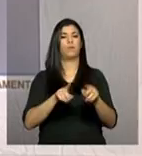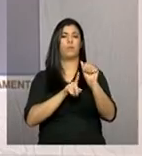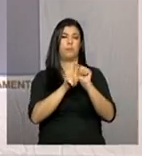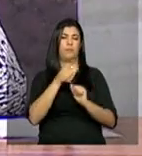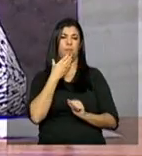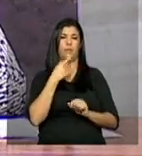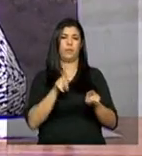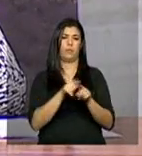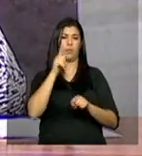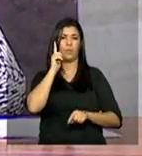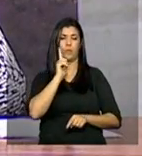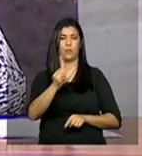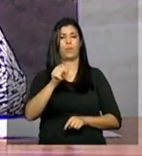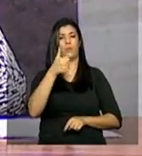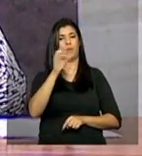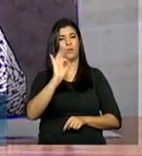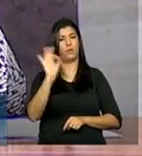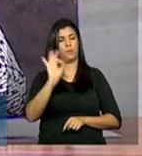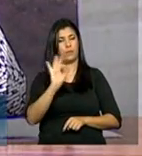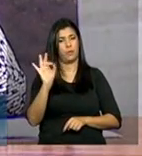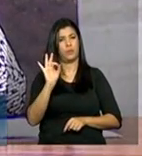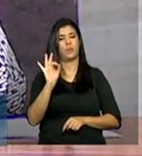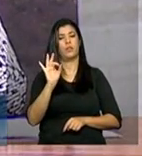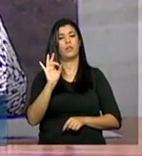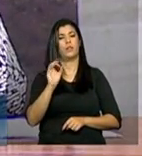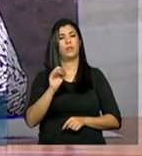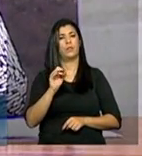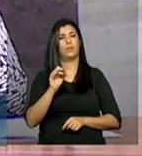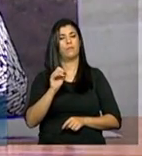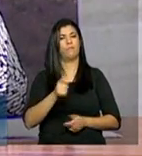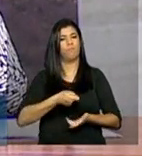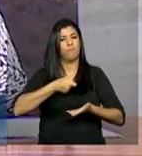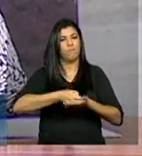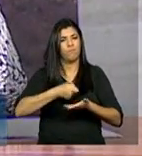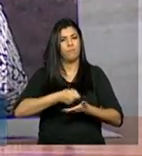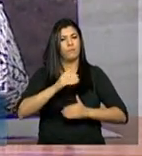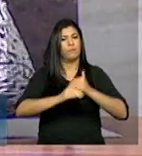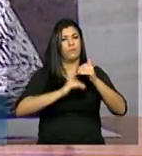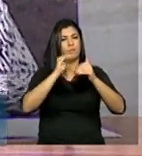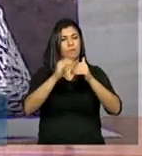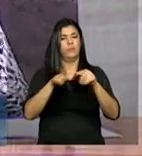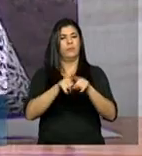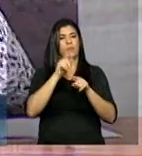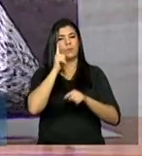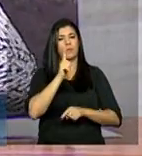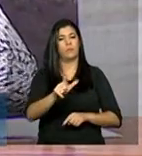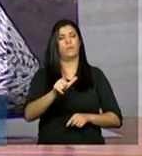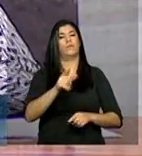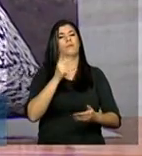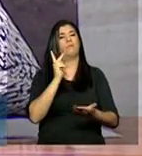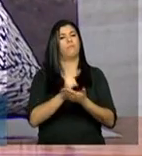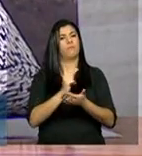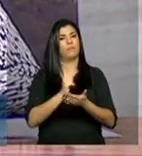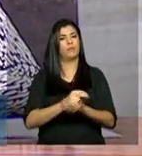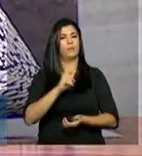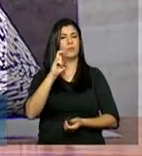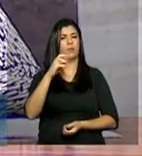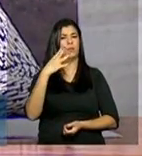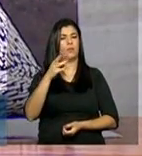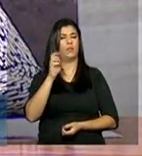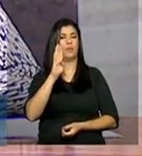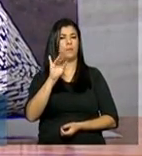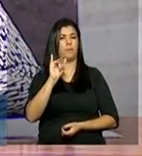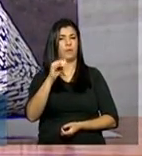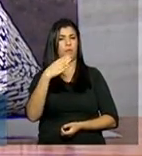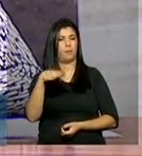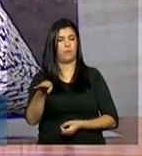a gente alcance 100% de empenho das dotações, alcançando os mesmos 54 bilhões e